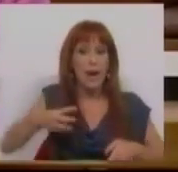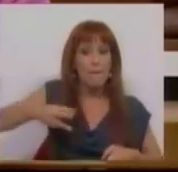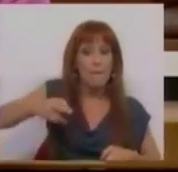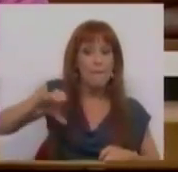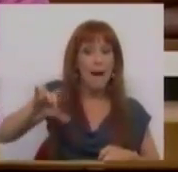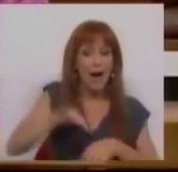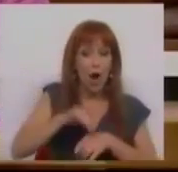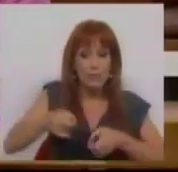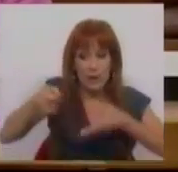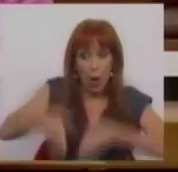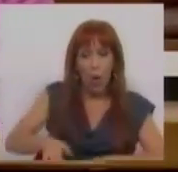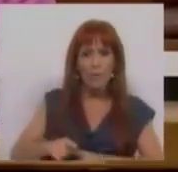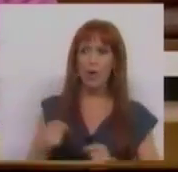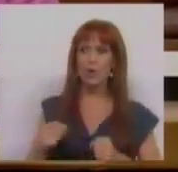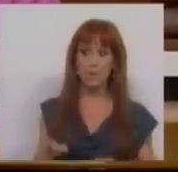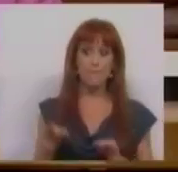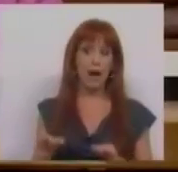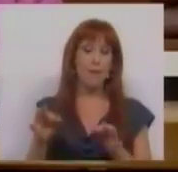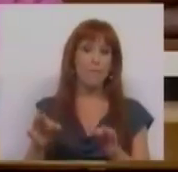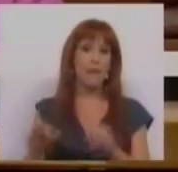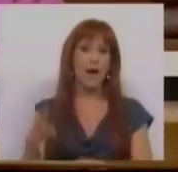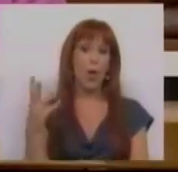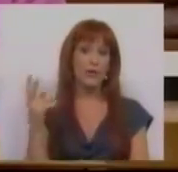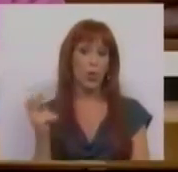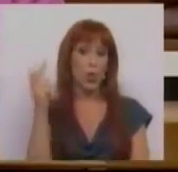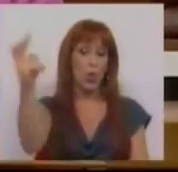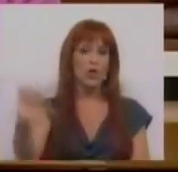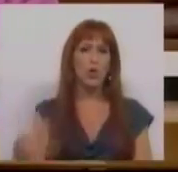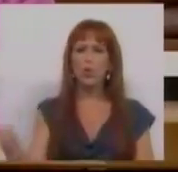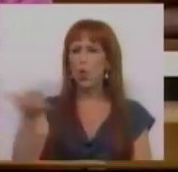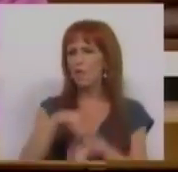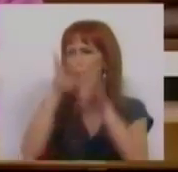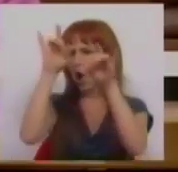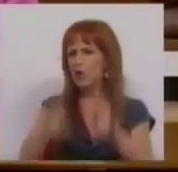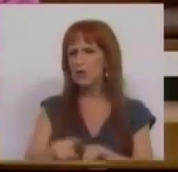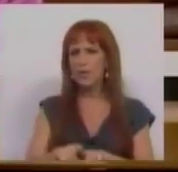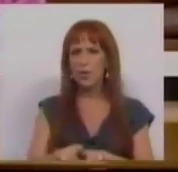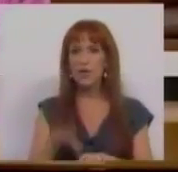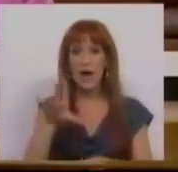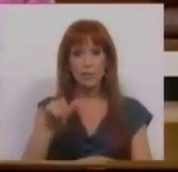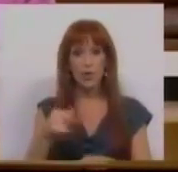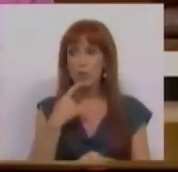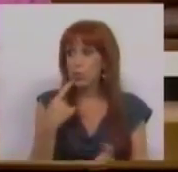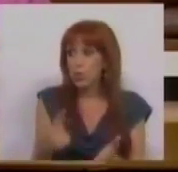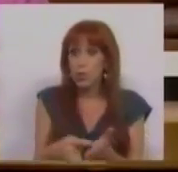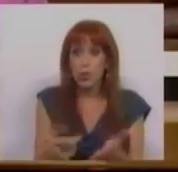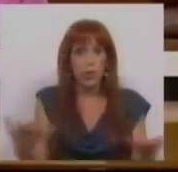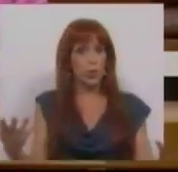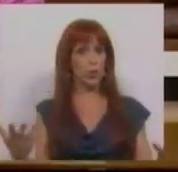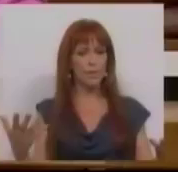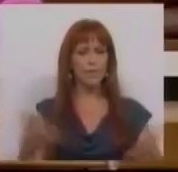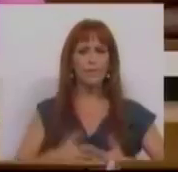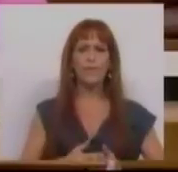Costa e ter conseguido adiar mais 4 anos o novo hospital de que Lisboa tanto